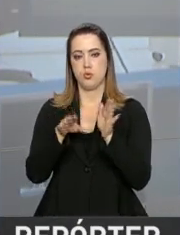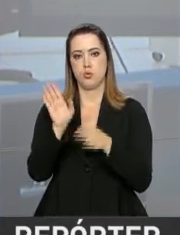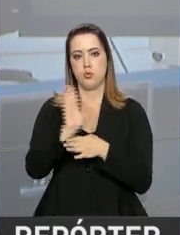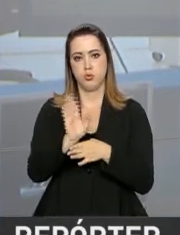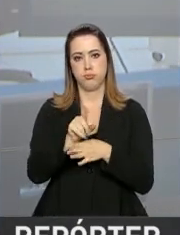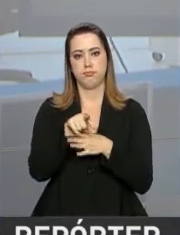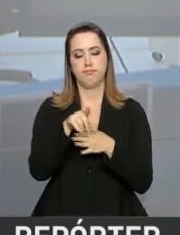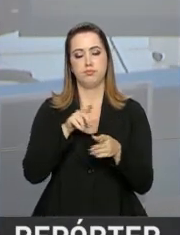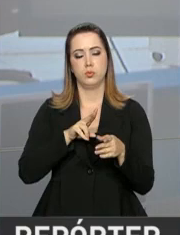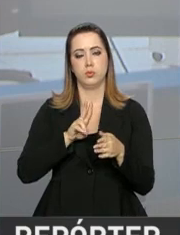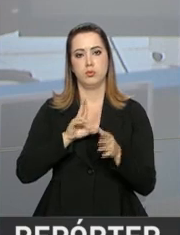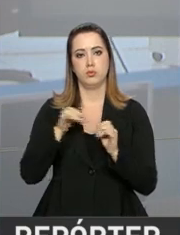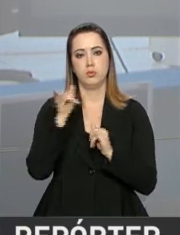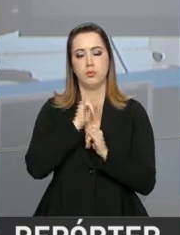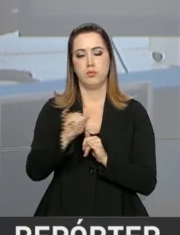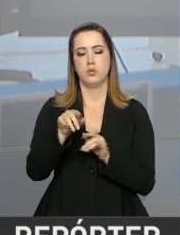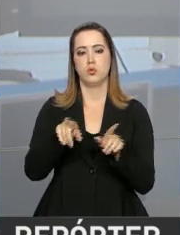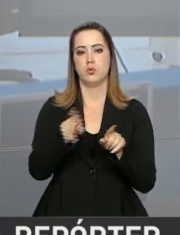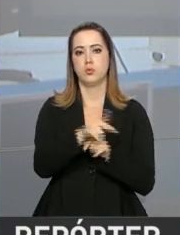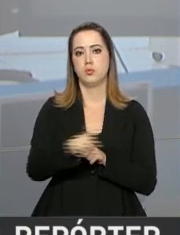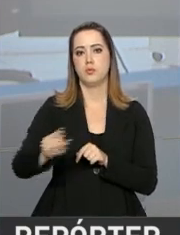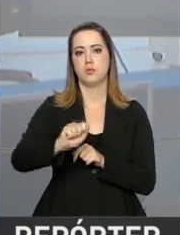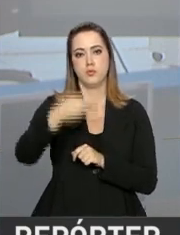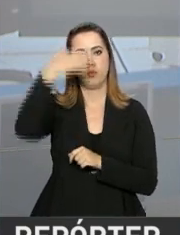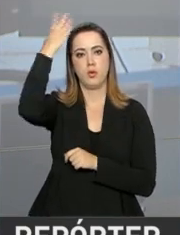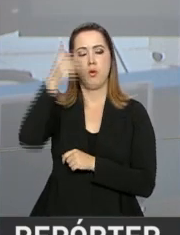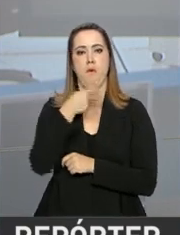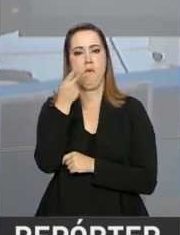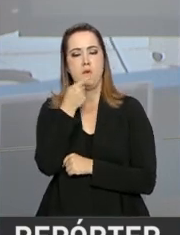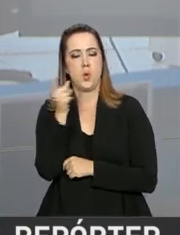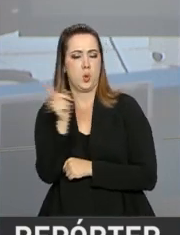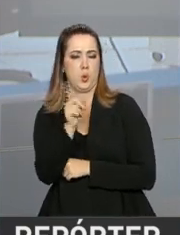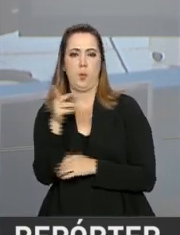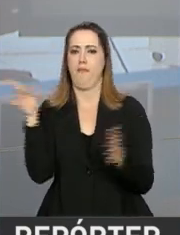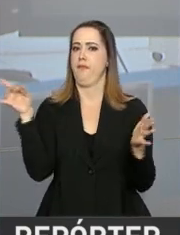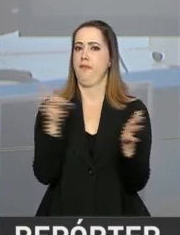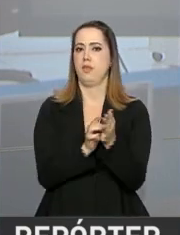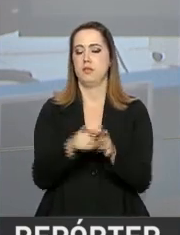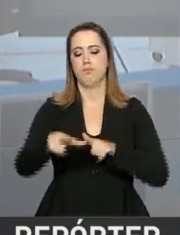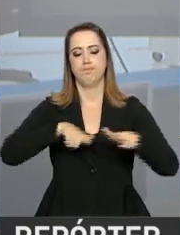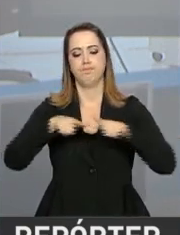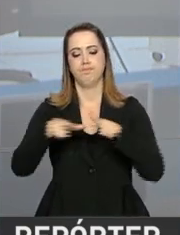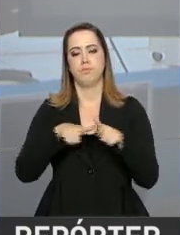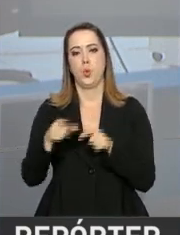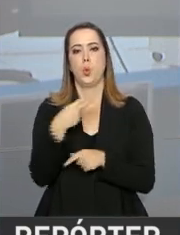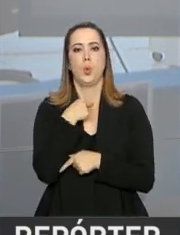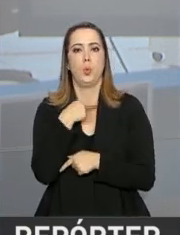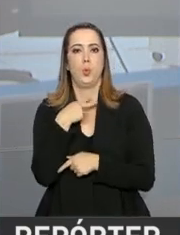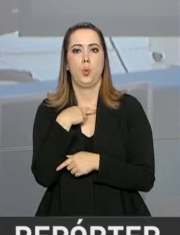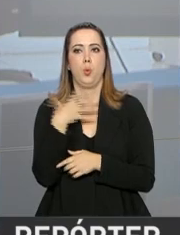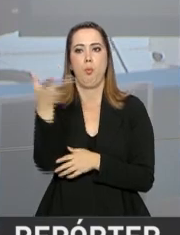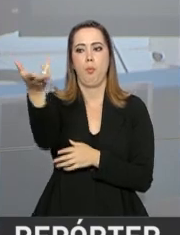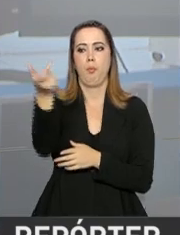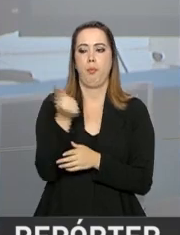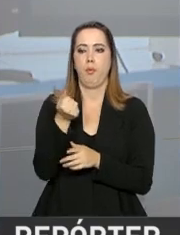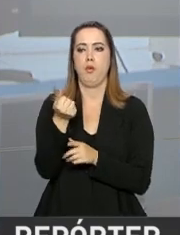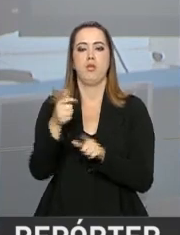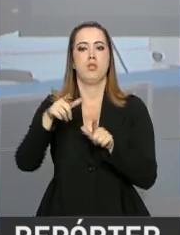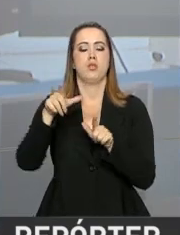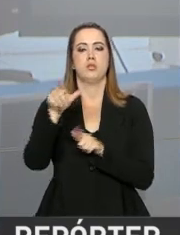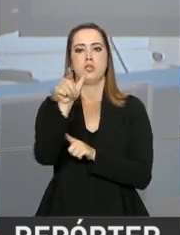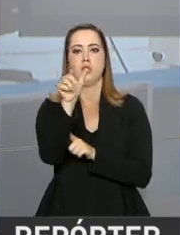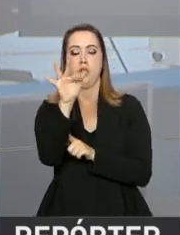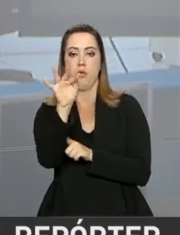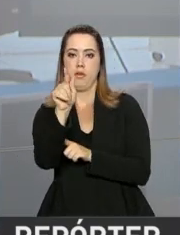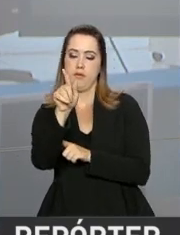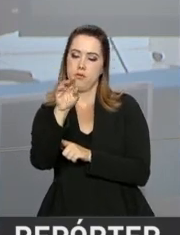presidente Michel Temer desmentiu que os trabalhadores demitidos sem justa causa não poderão mais sacar o dinheiro depositado no